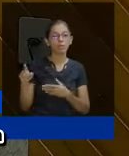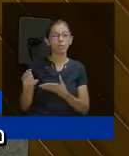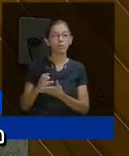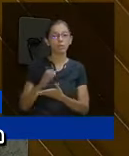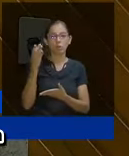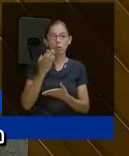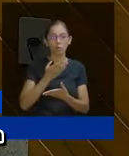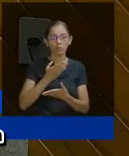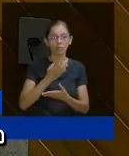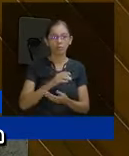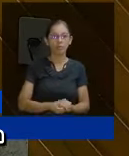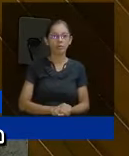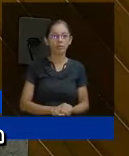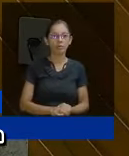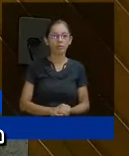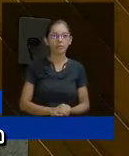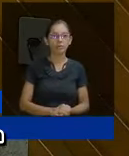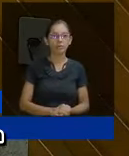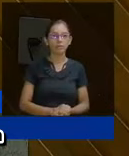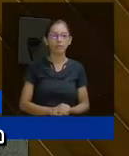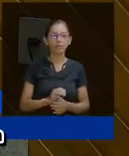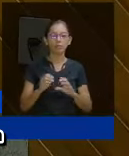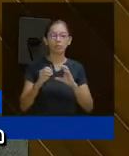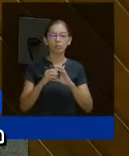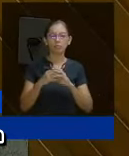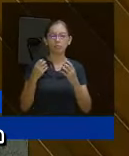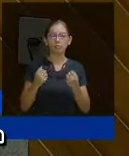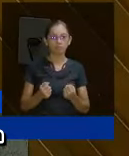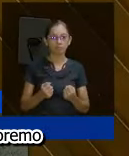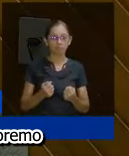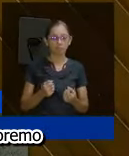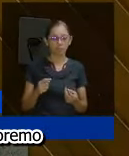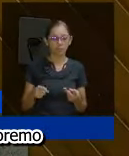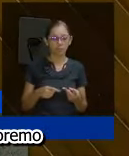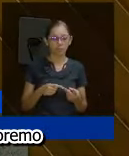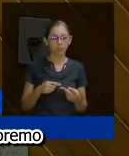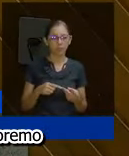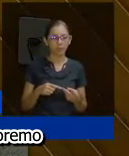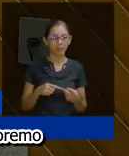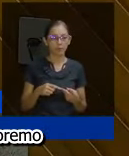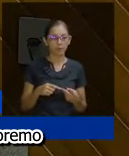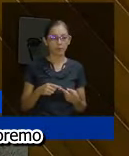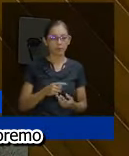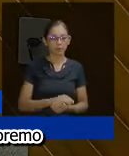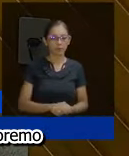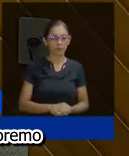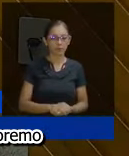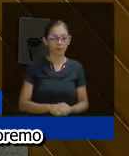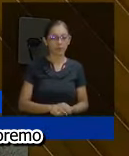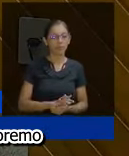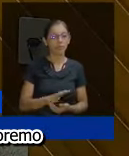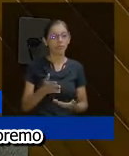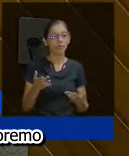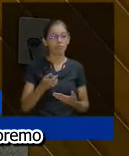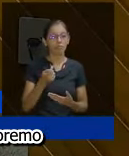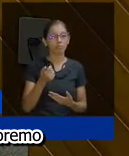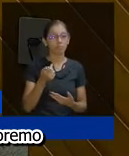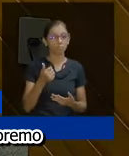rejeitadas pelo Tribunal de Contas. Essa questão relativa às contas, senhor presidente, recentemente